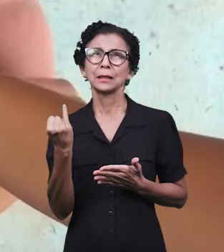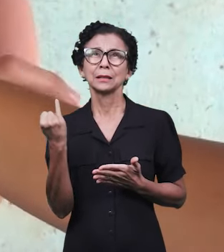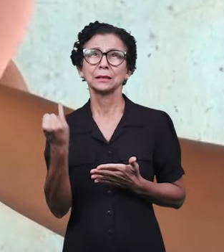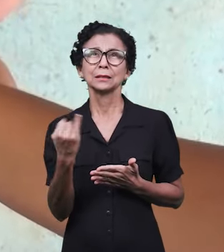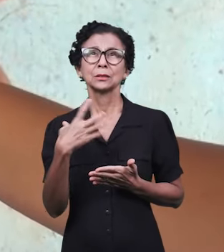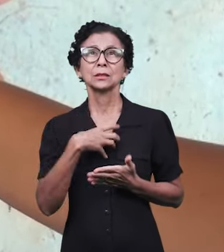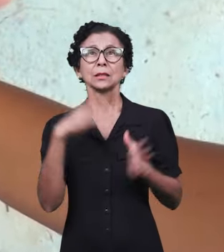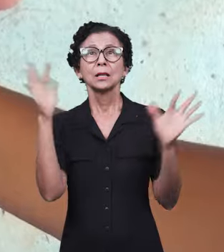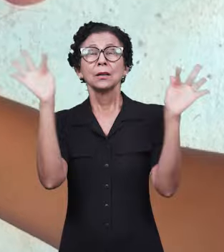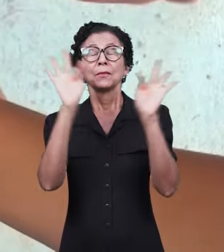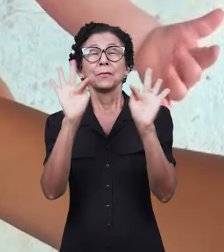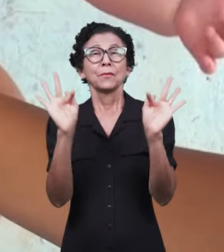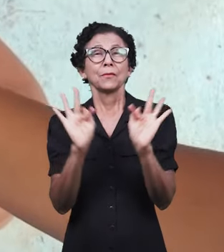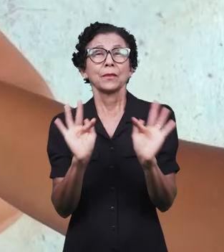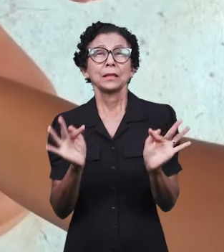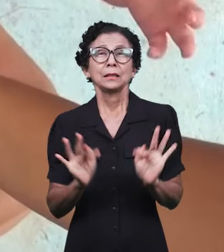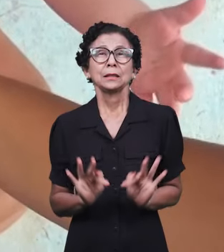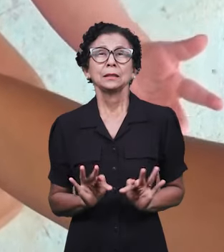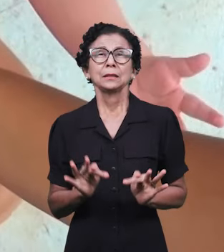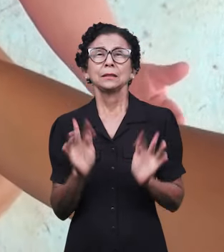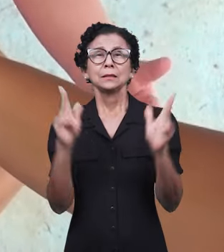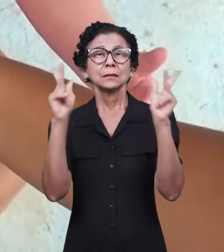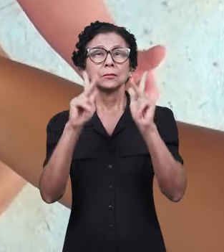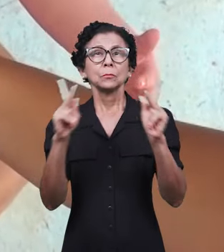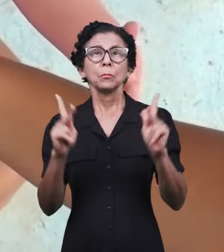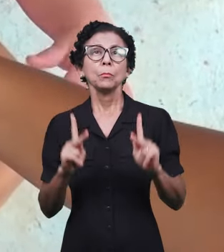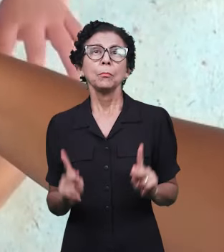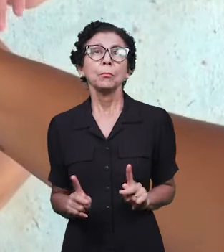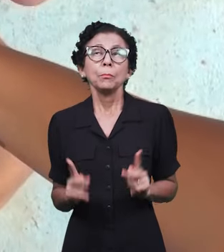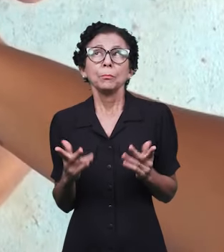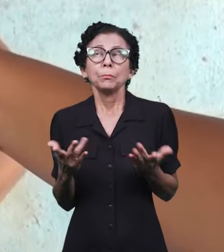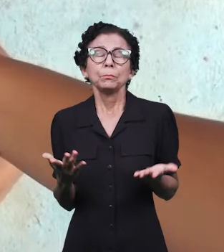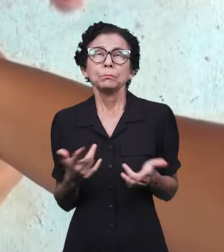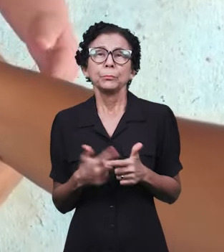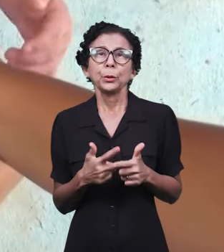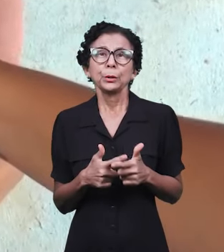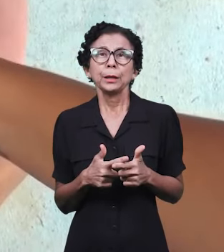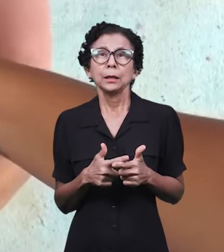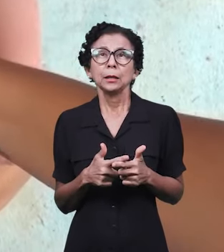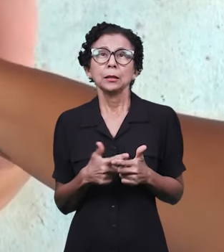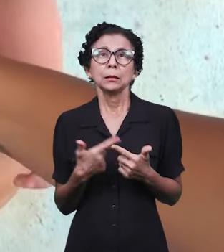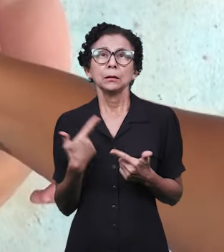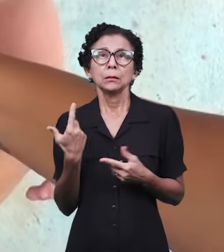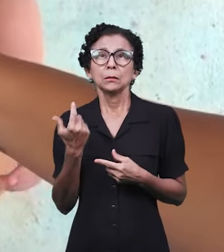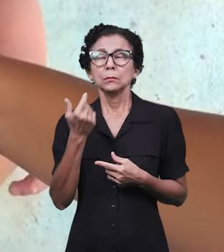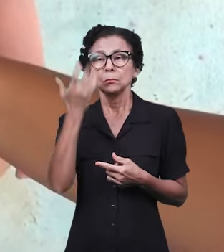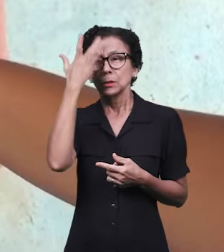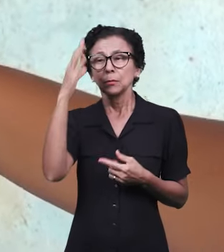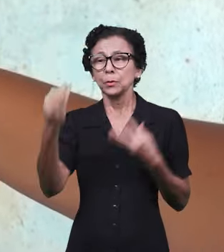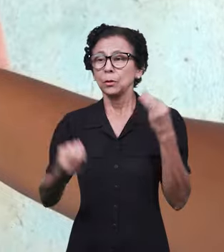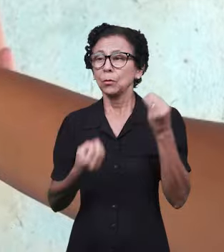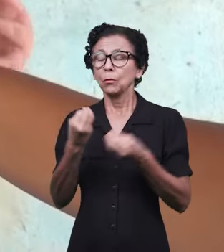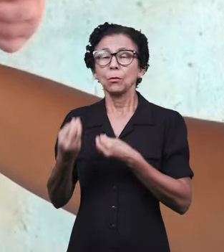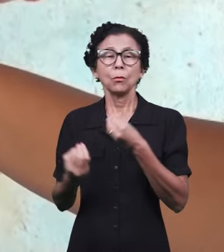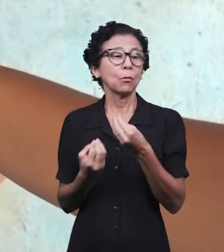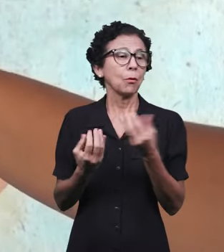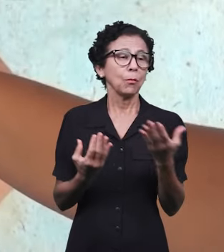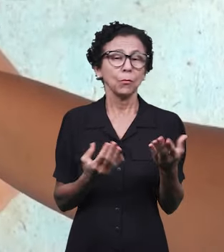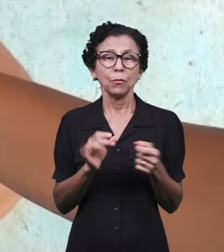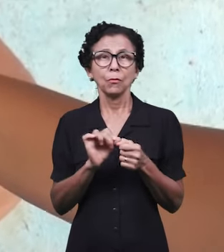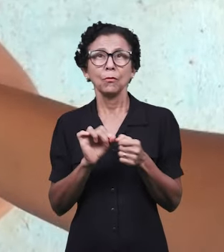nova e desempregada, então assim, você fica assim, sem saber o que fazer. Aí surge,